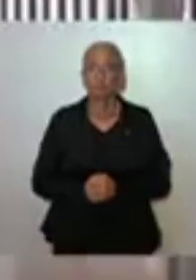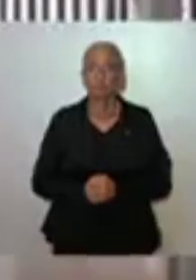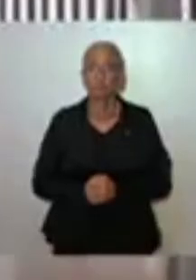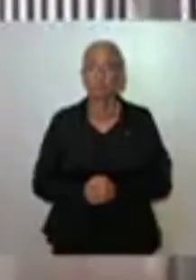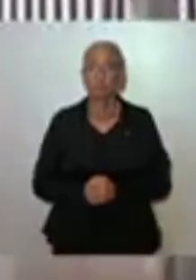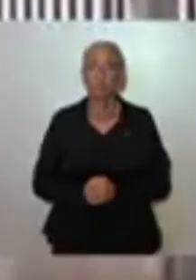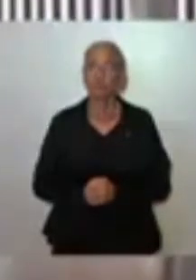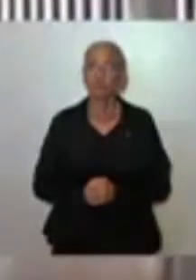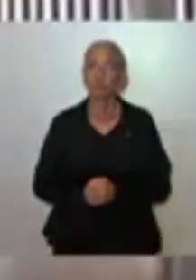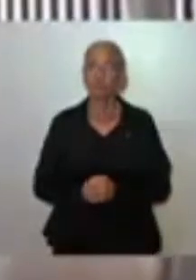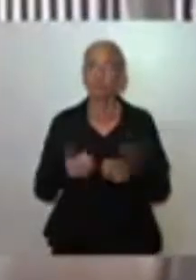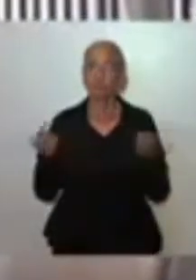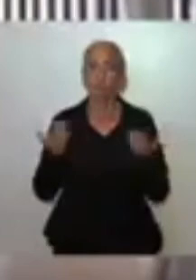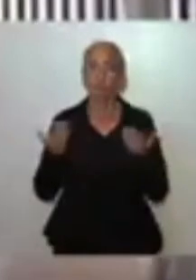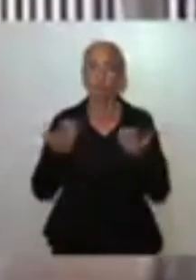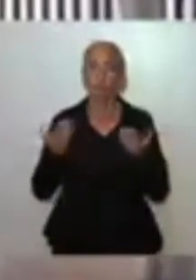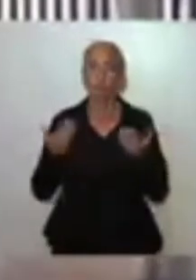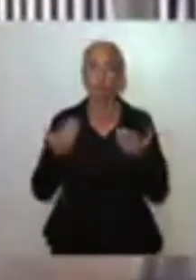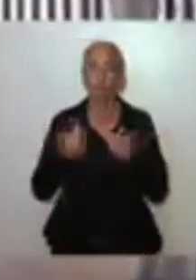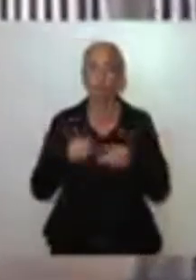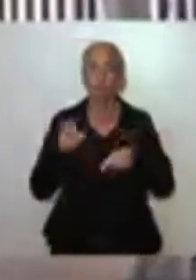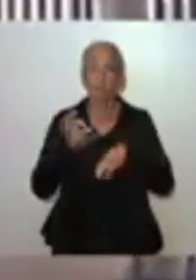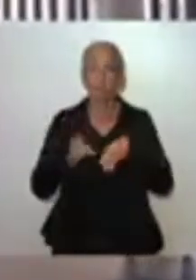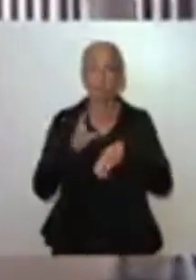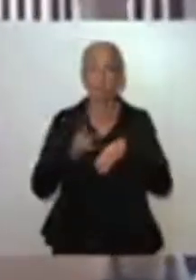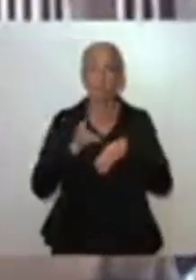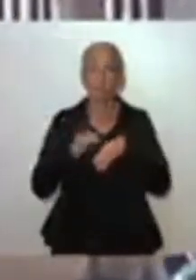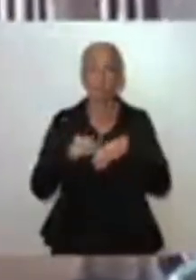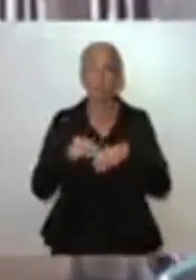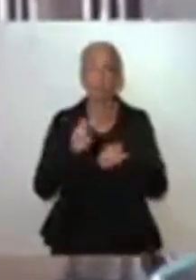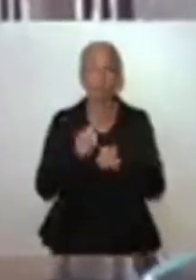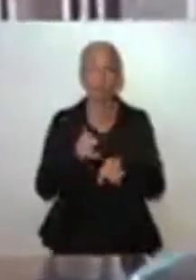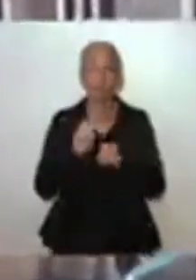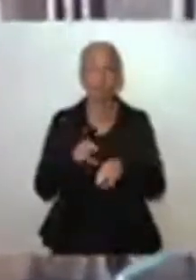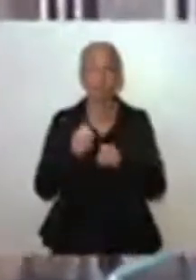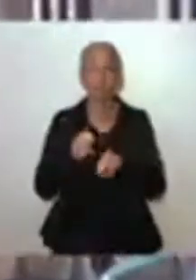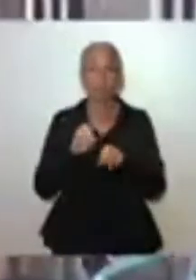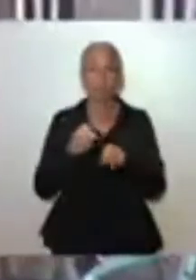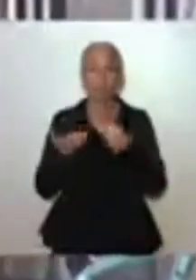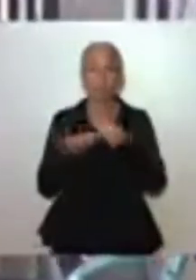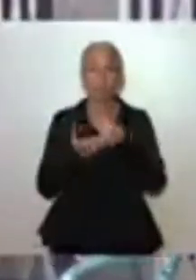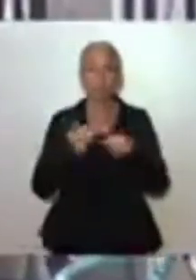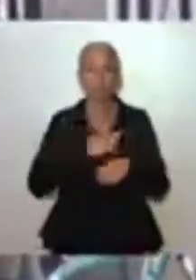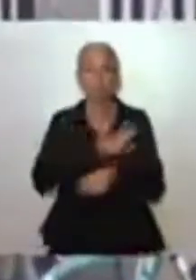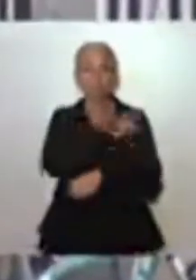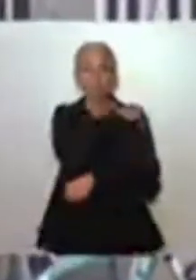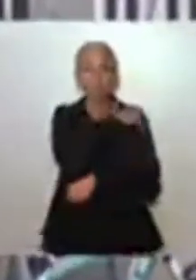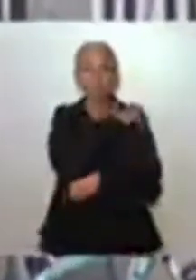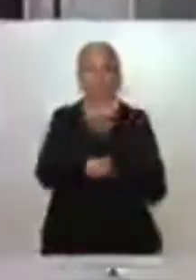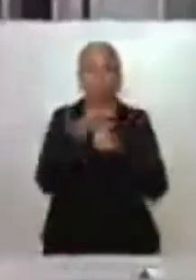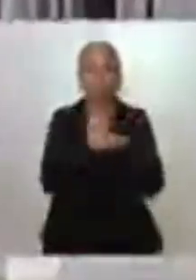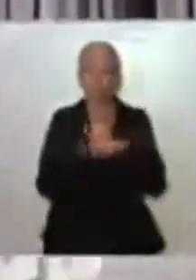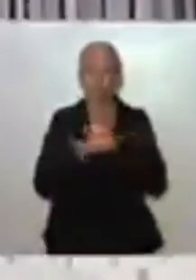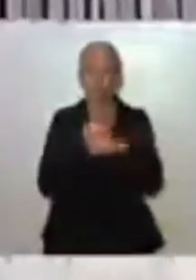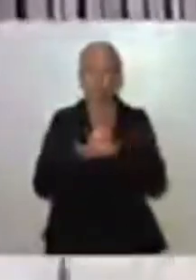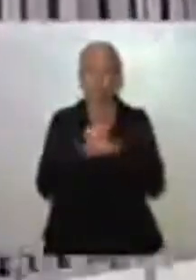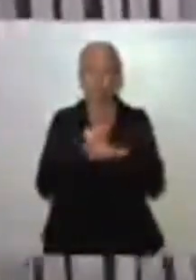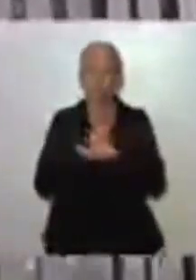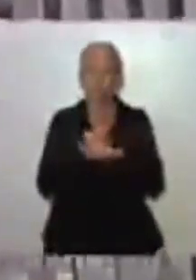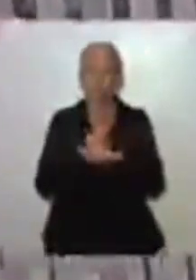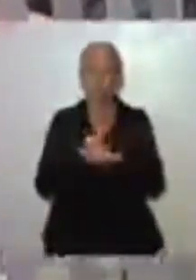e o senhor tem se dedicado a afirmar que a educação fundamental é a base da sociedade